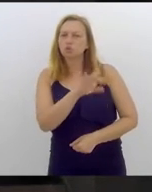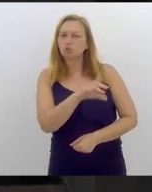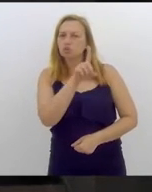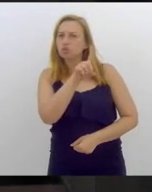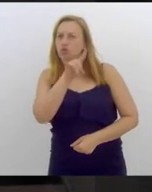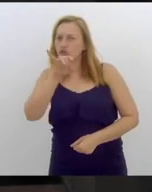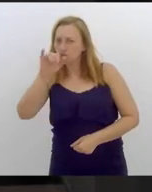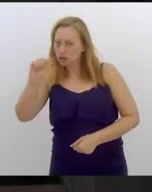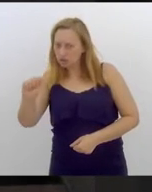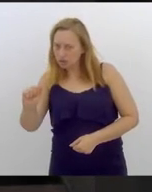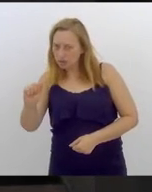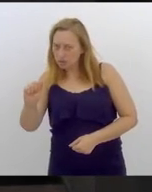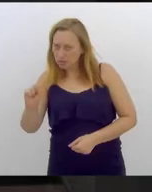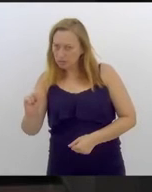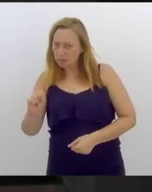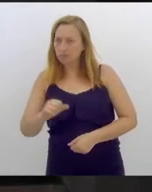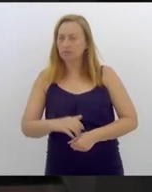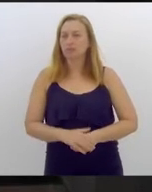dias